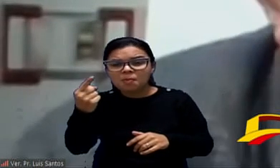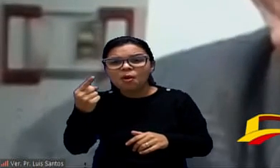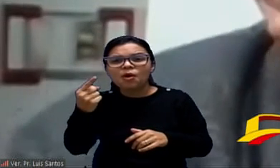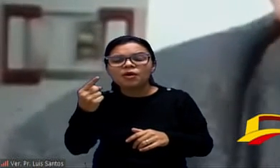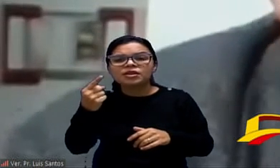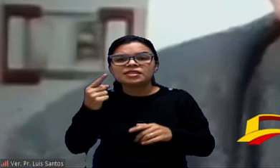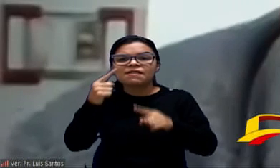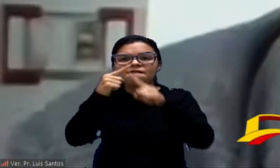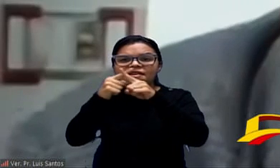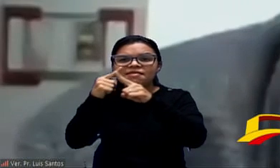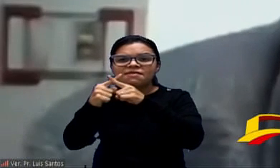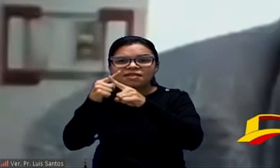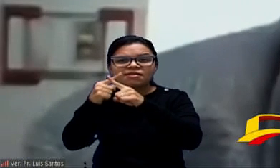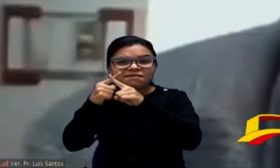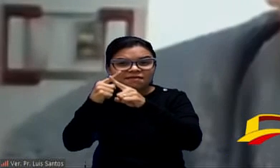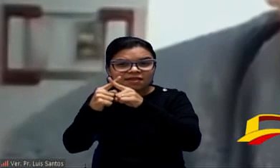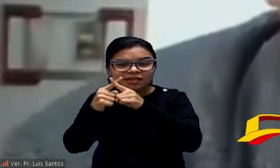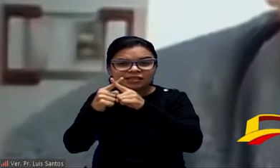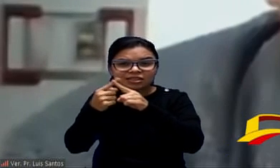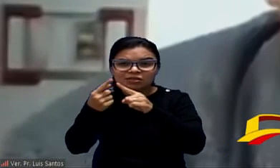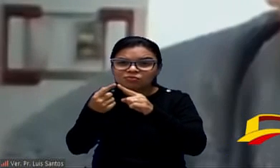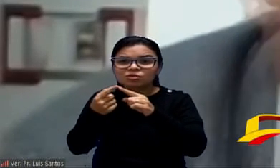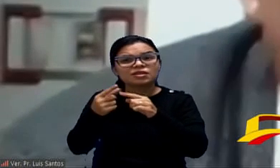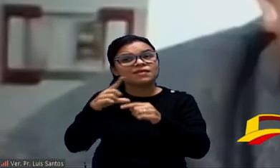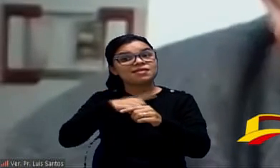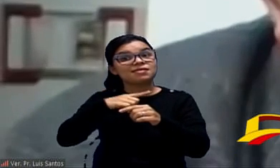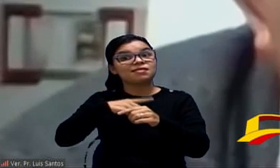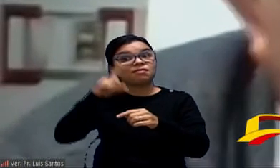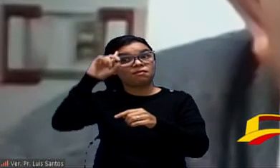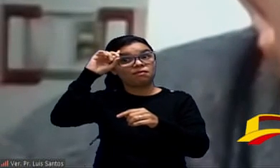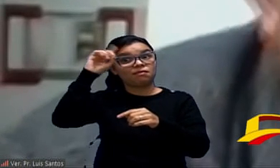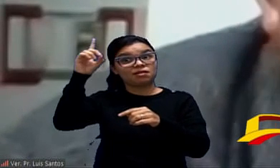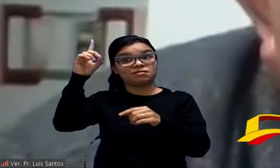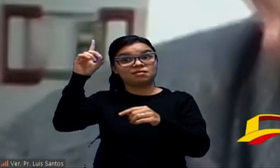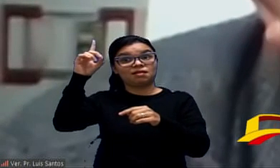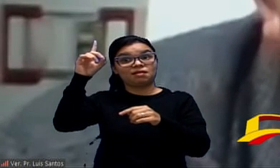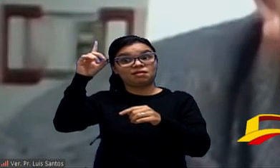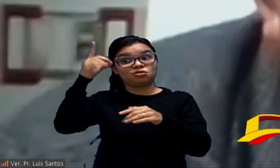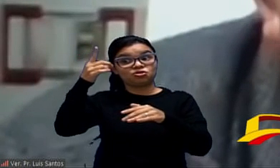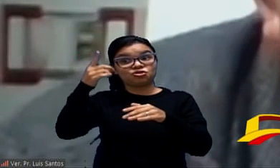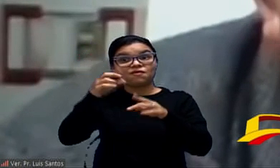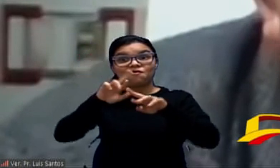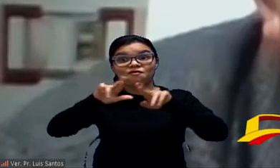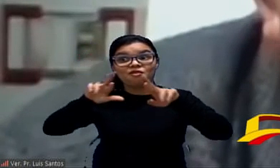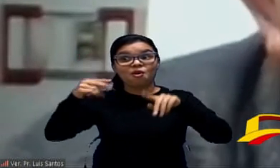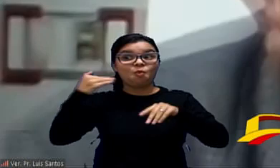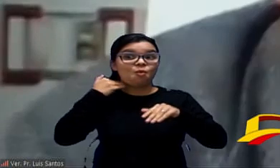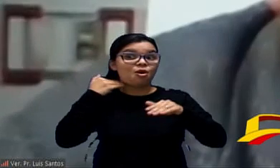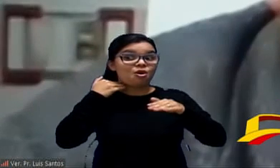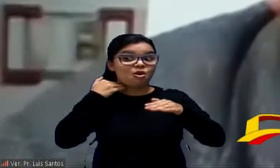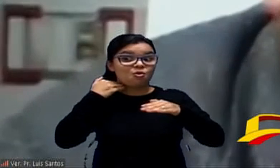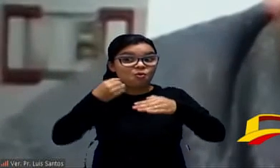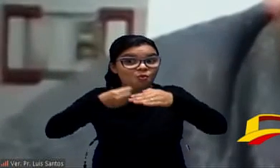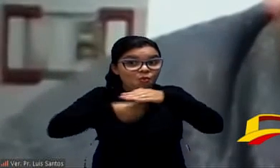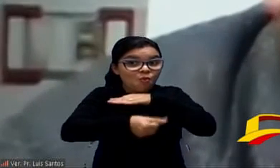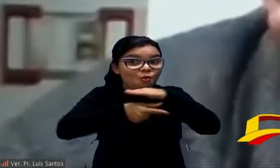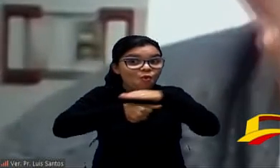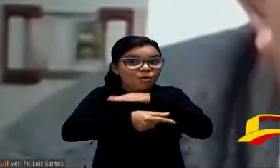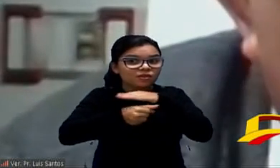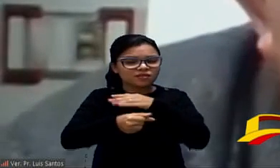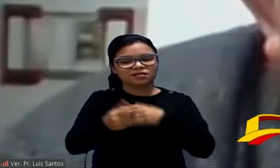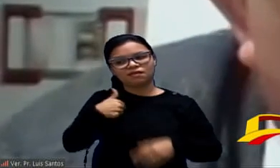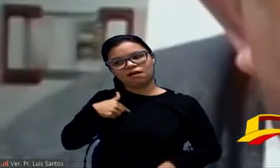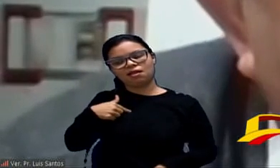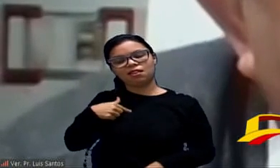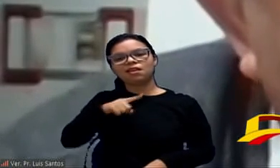milhões de clientes, que você vai ter uma ideia do lucro. Você vai no banco reclamar de uma taxinha de 50 centavos? Não vai,